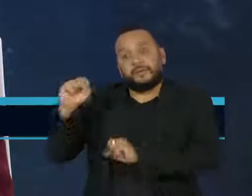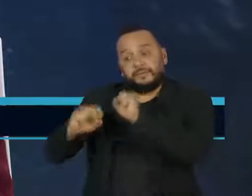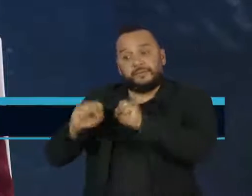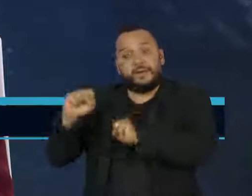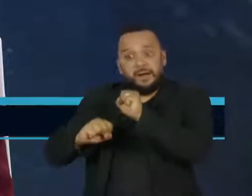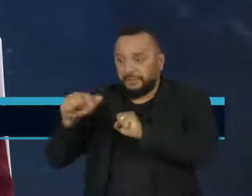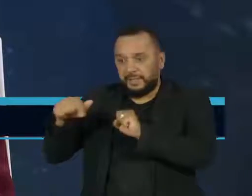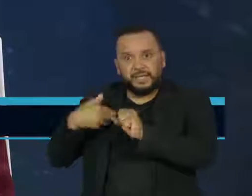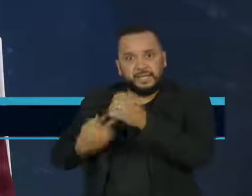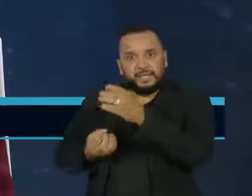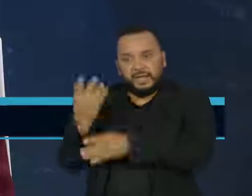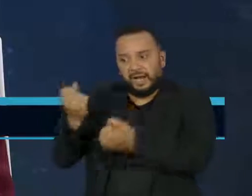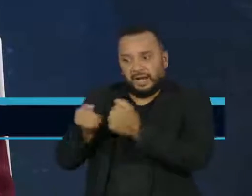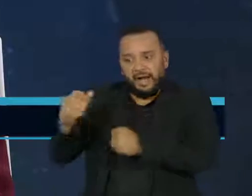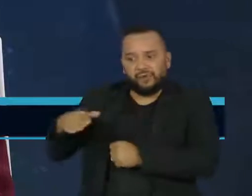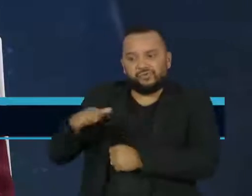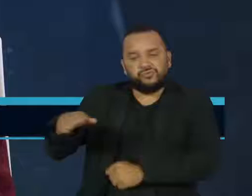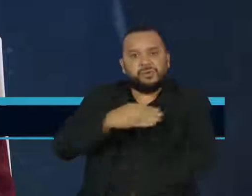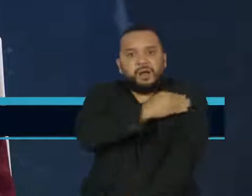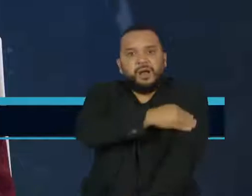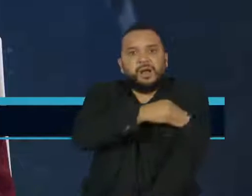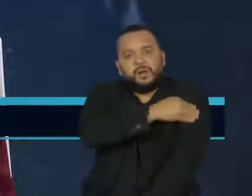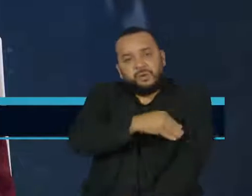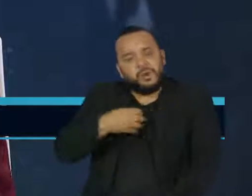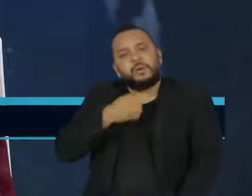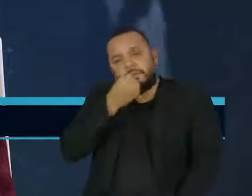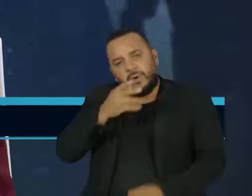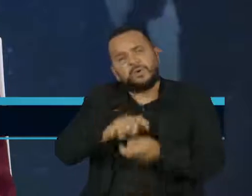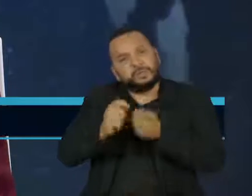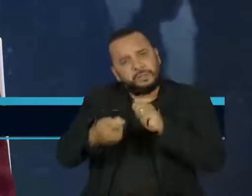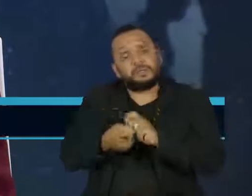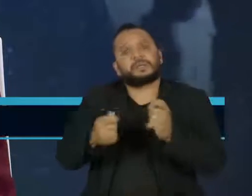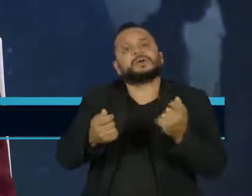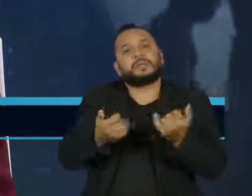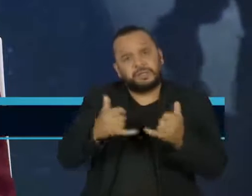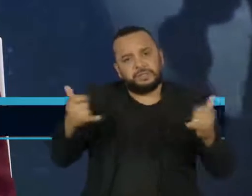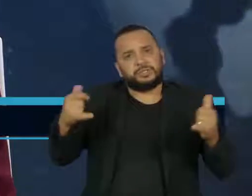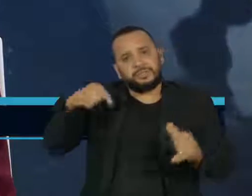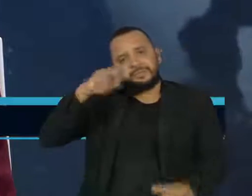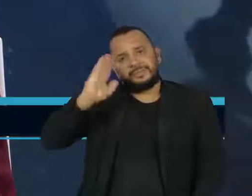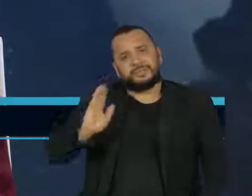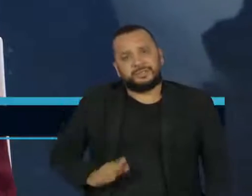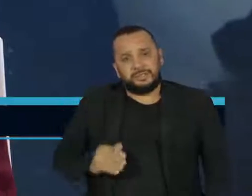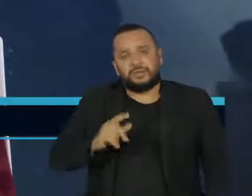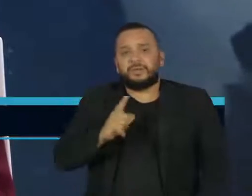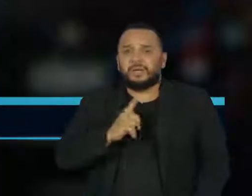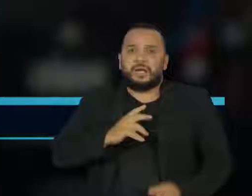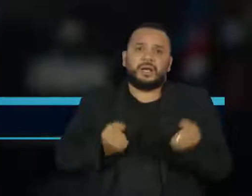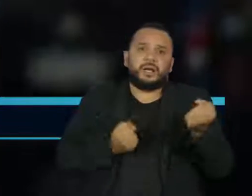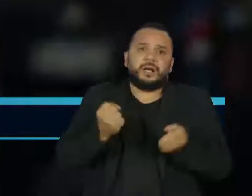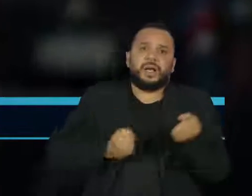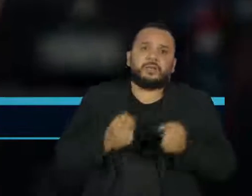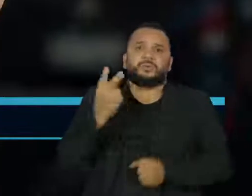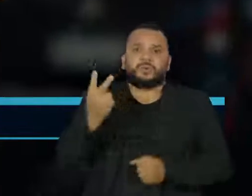uma das estratégias mais eficazes para a transição energética no país, utilizando carros híbridos.